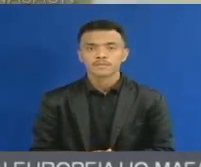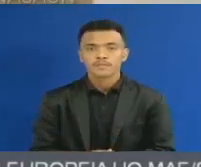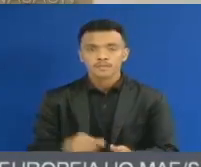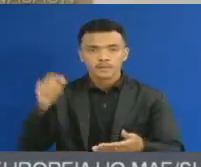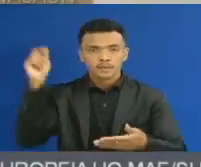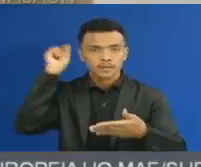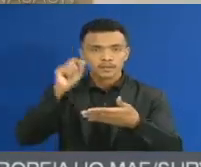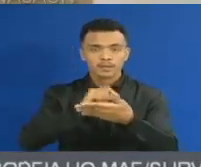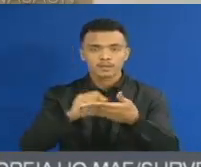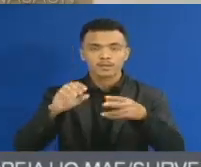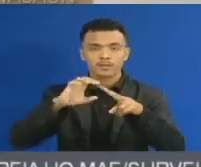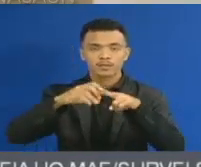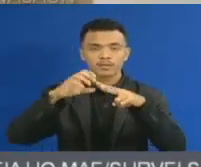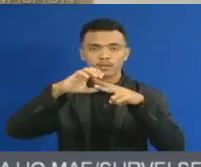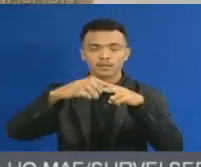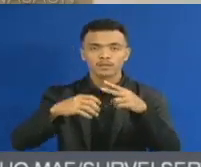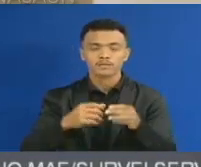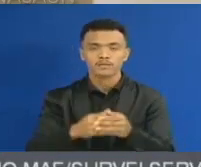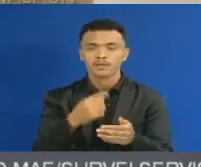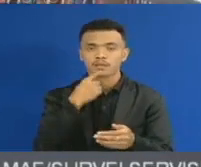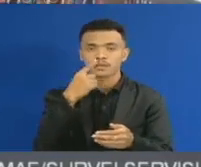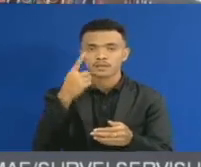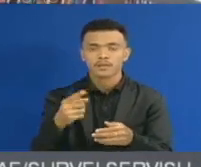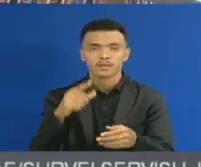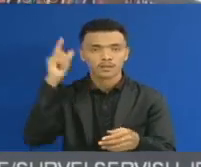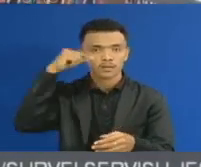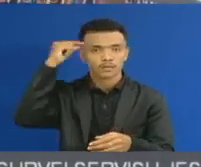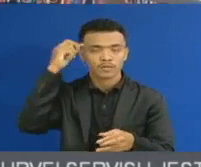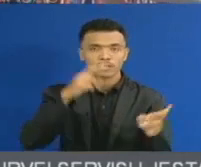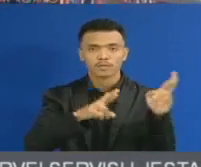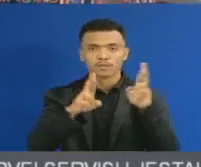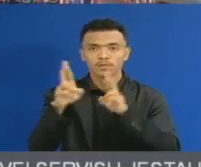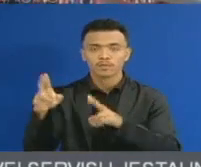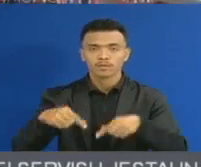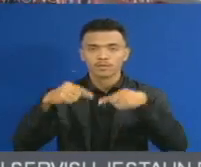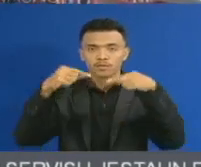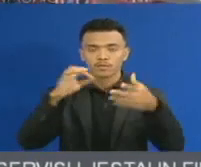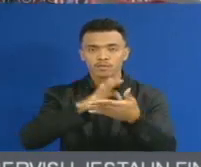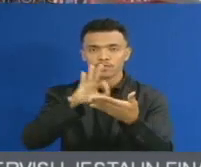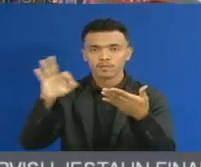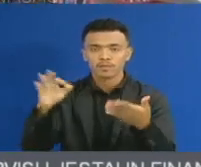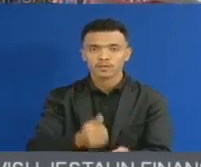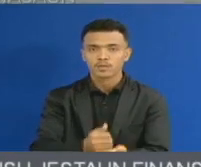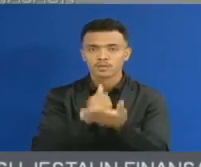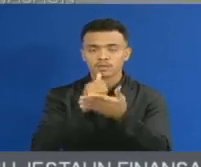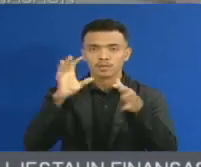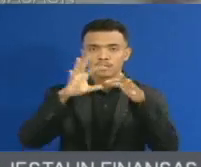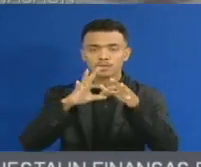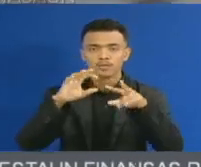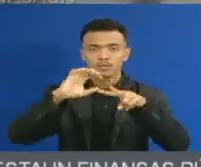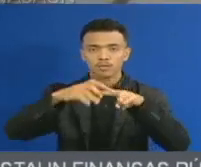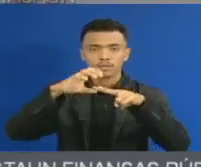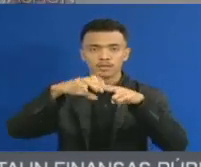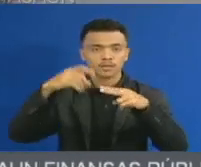Secretário de Estado Cooperativa Arsênio Pereira Hateten, governo pronto for formação, ato facilita membro cooperativas.